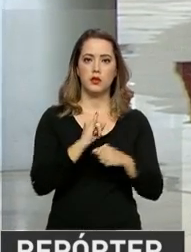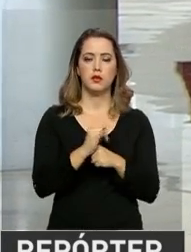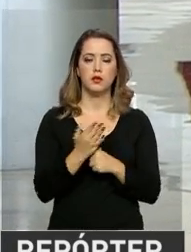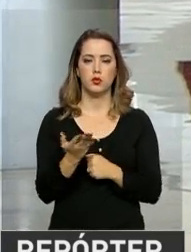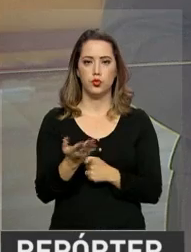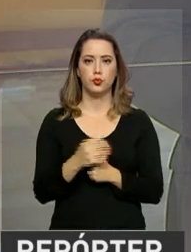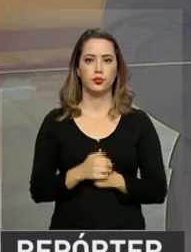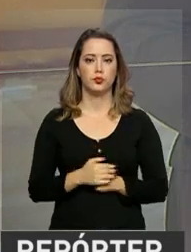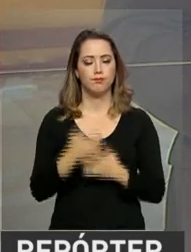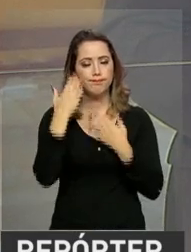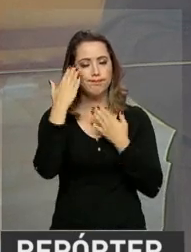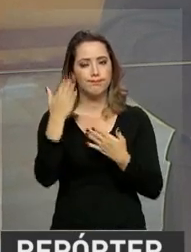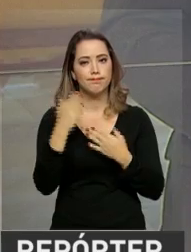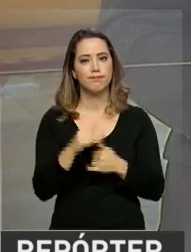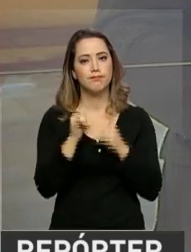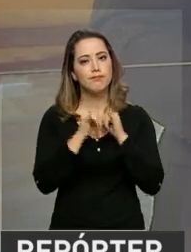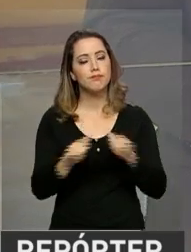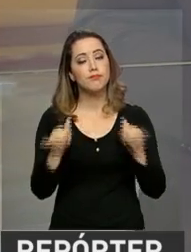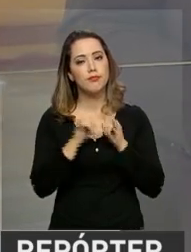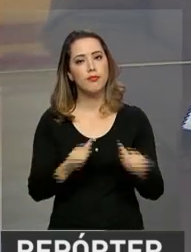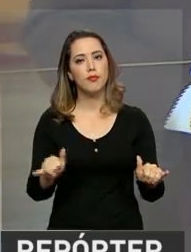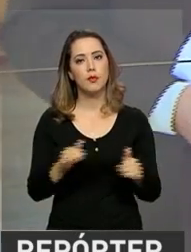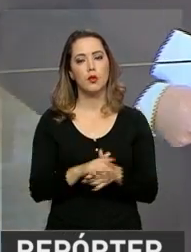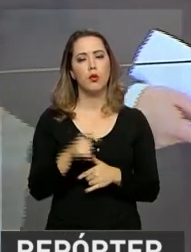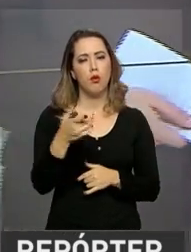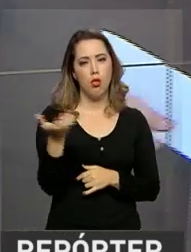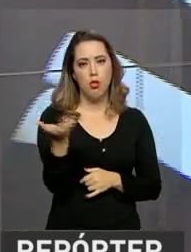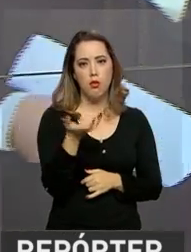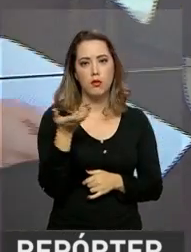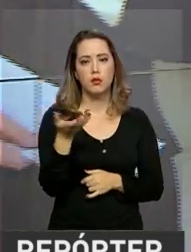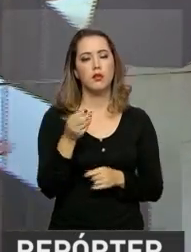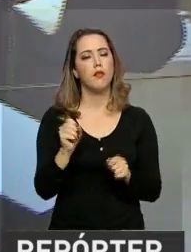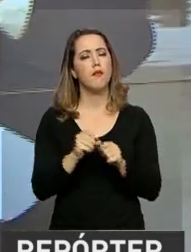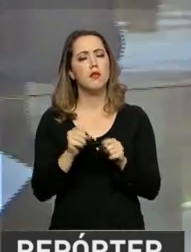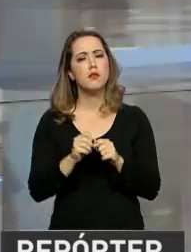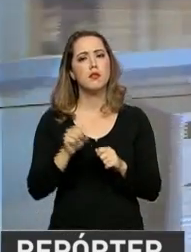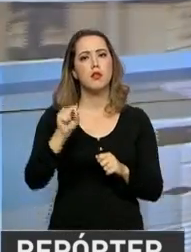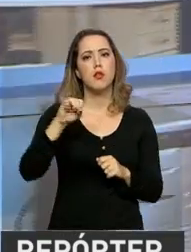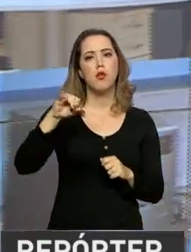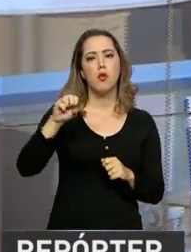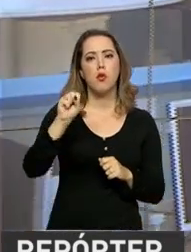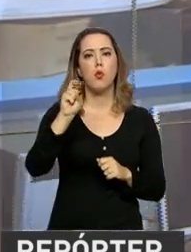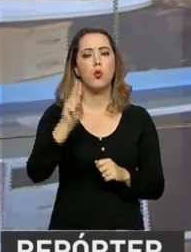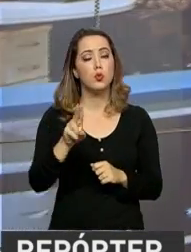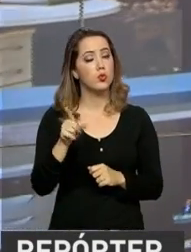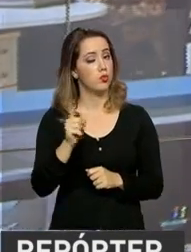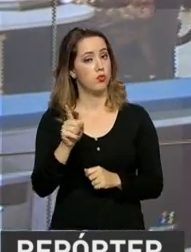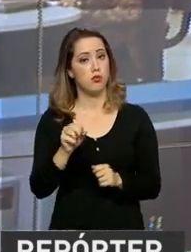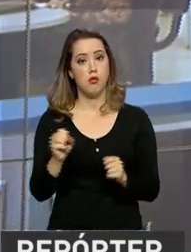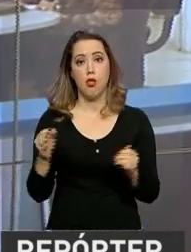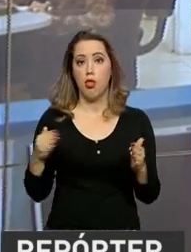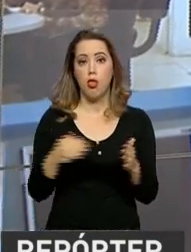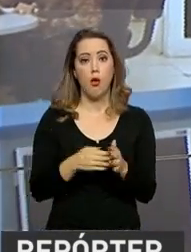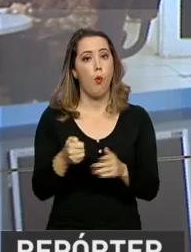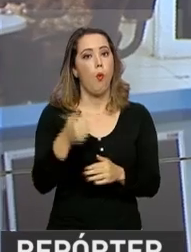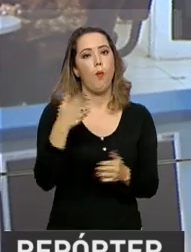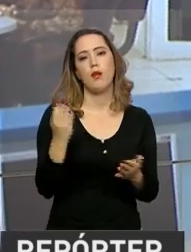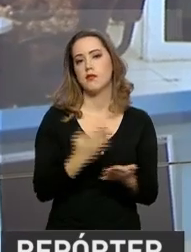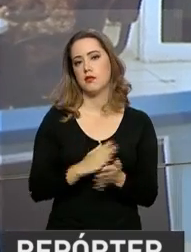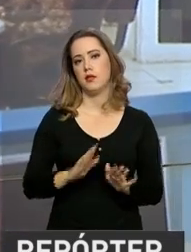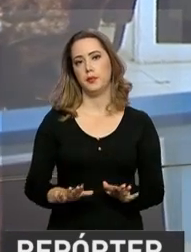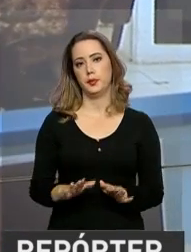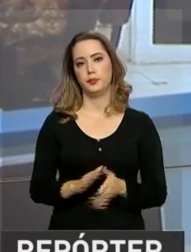com você João Obrigado pelas informações você tá interessado no czu não deixe pra última hora ProUni também com as inscrições abrindo no dia